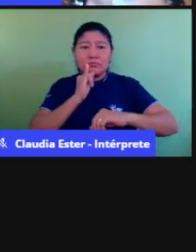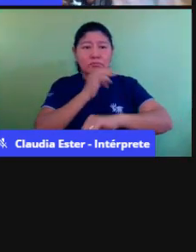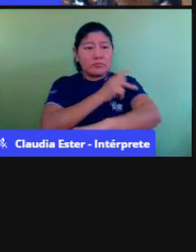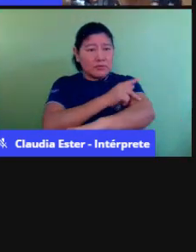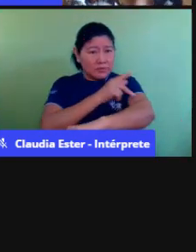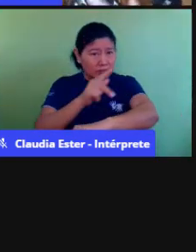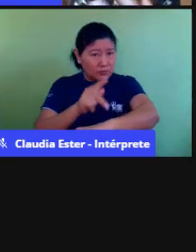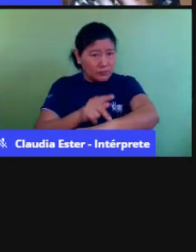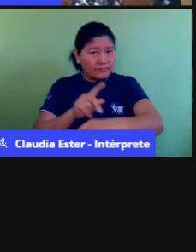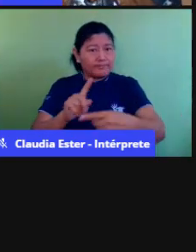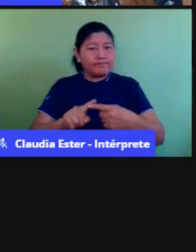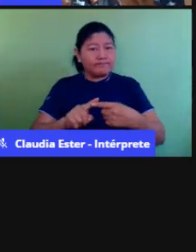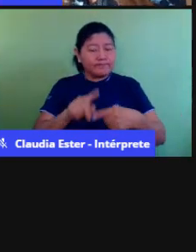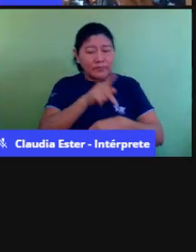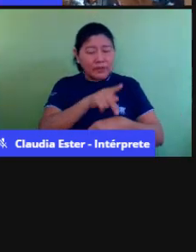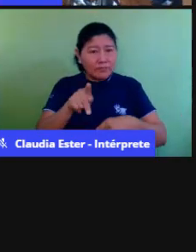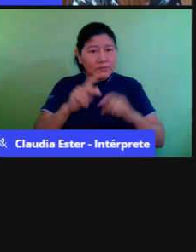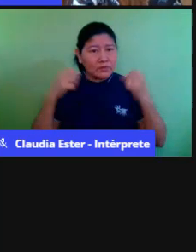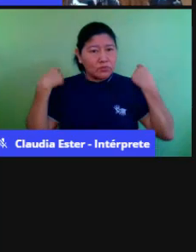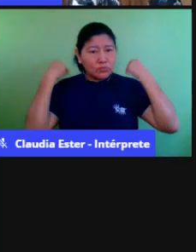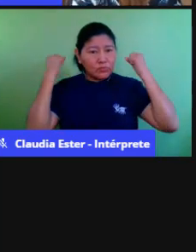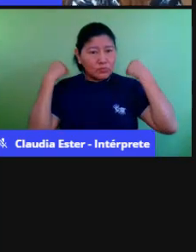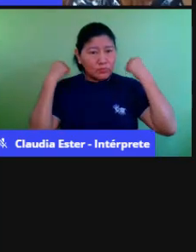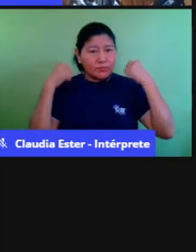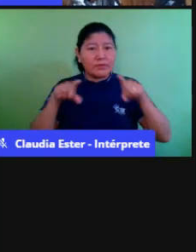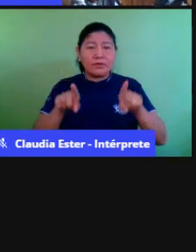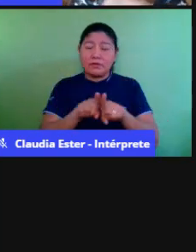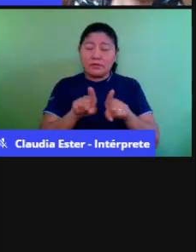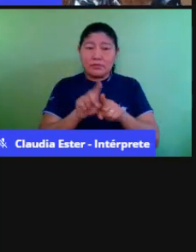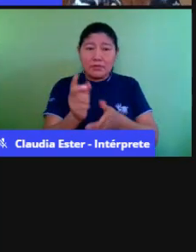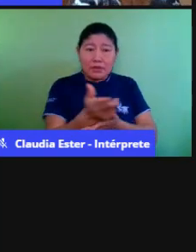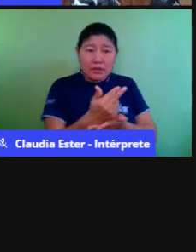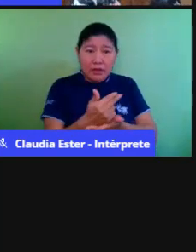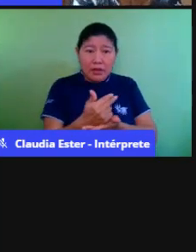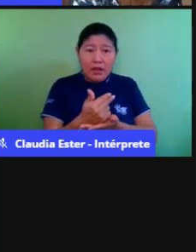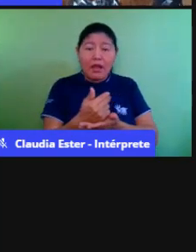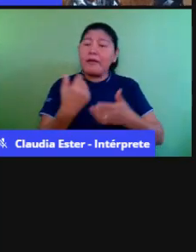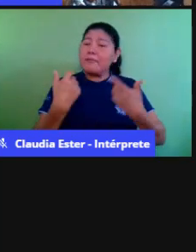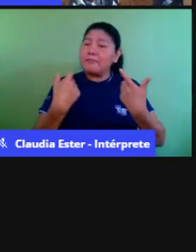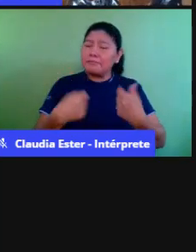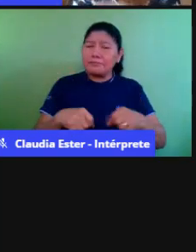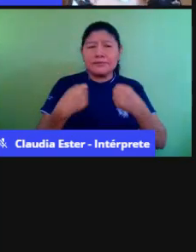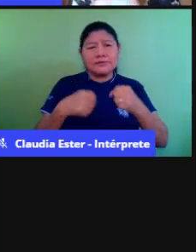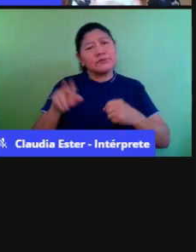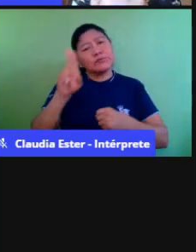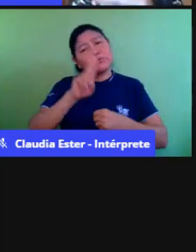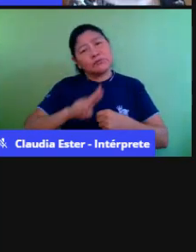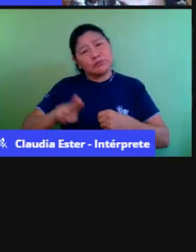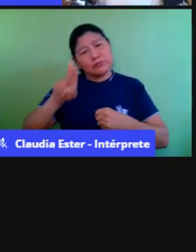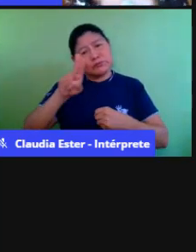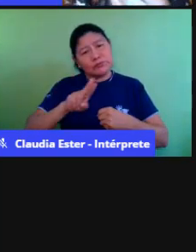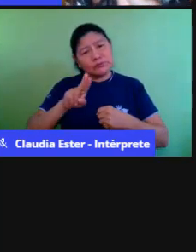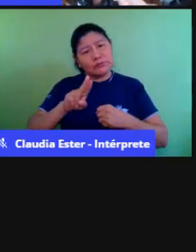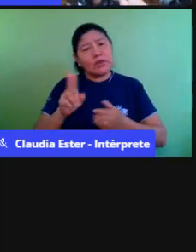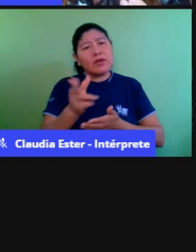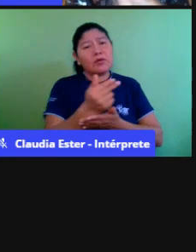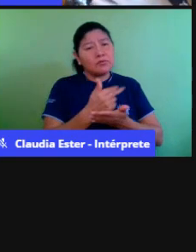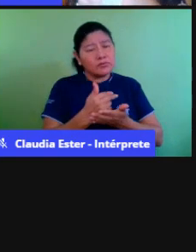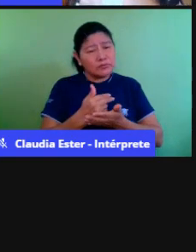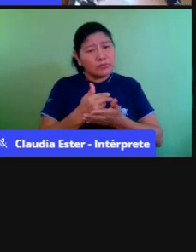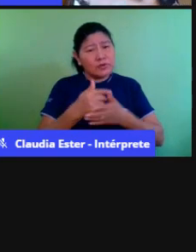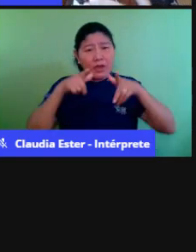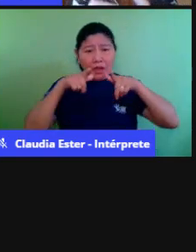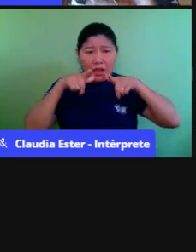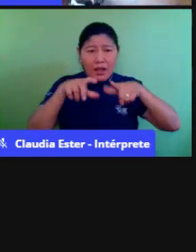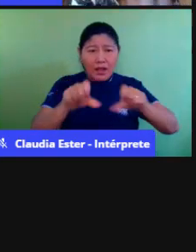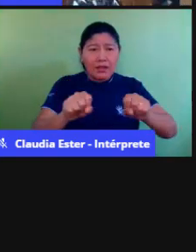ele pode integrar esses campos. Então, assim, o desenho é uma linguagem que deve ser trabalhada dentro da escola, mas